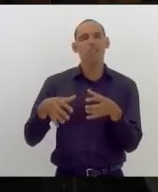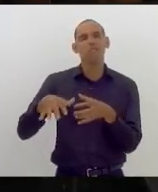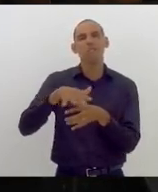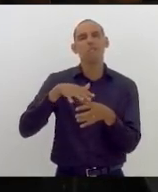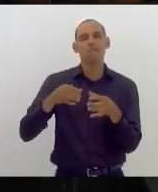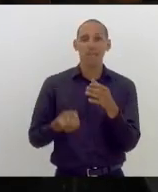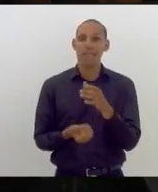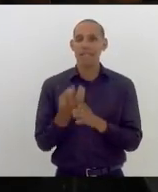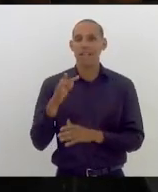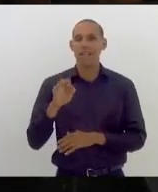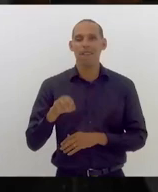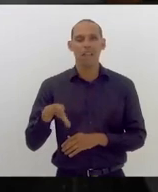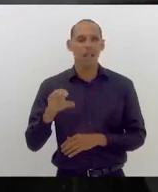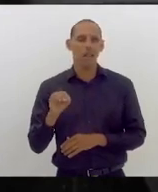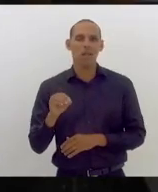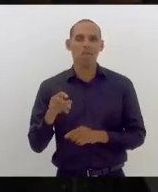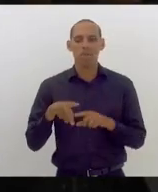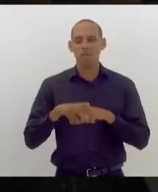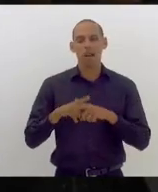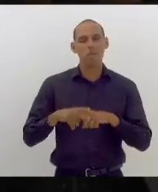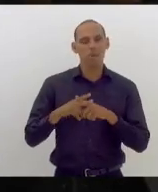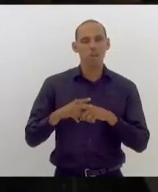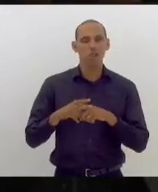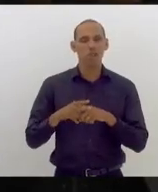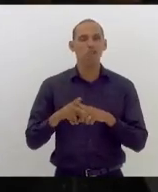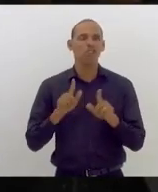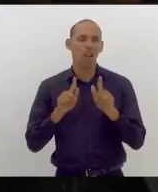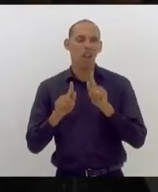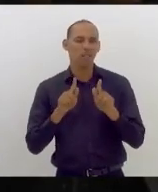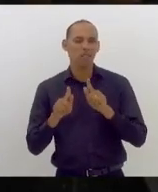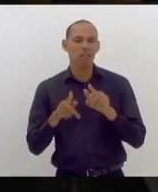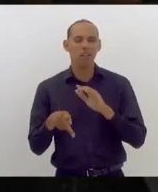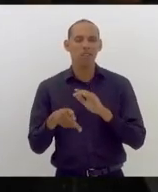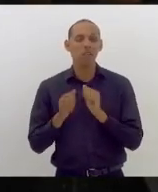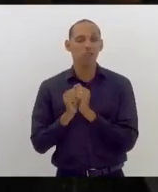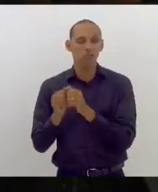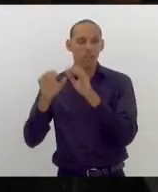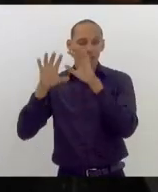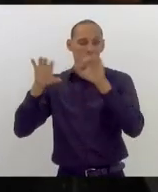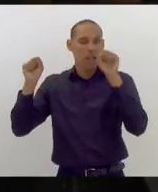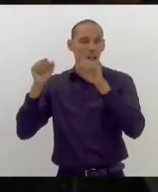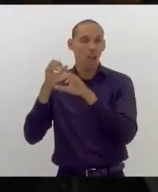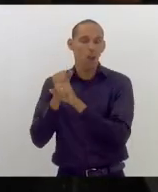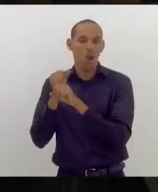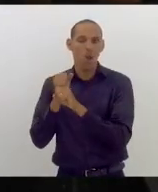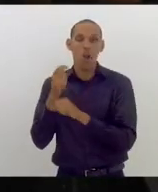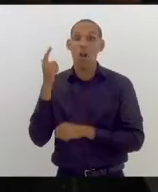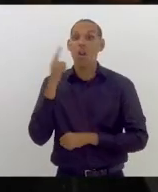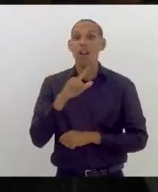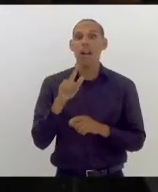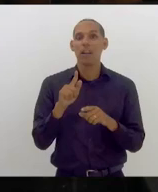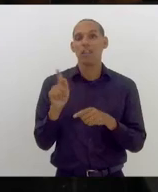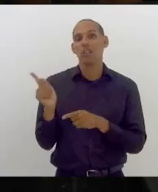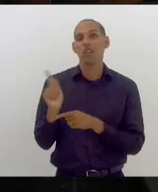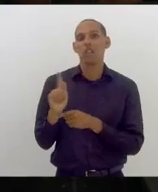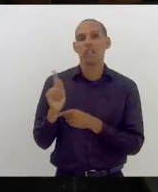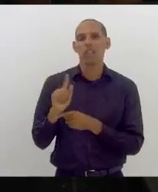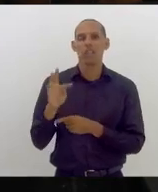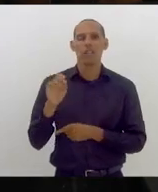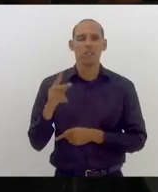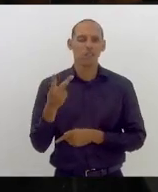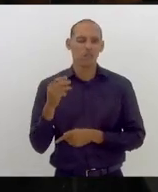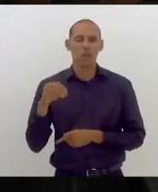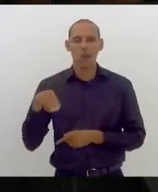construiu esse termo de ajuste de gestão com o Tribunal de Contas, que foi fundamental para que a gente tivesse os gestores, Thompson ali, que